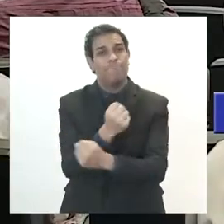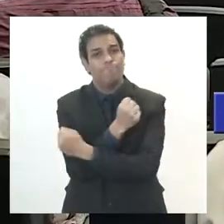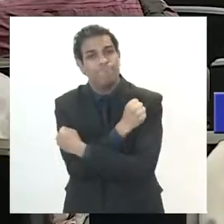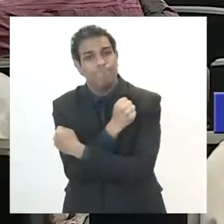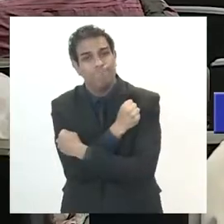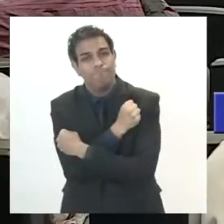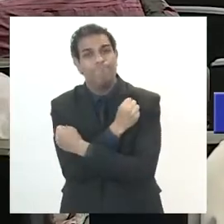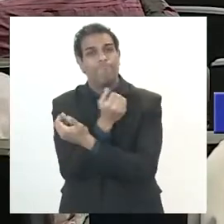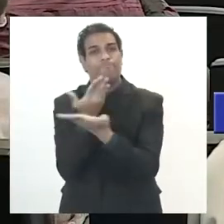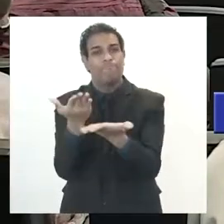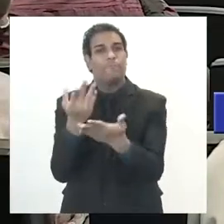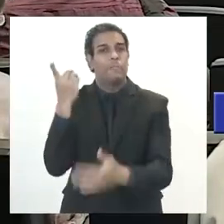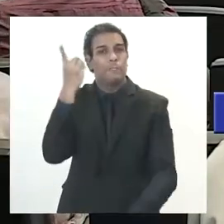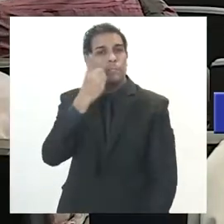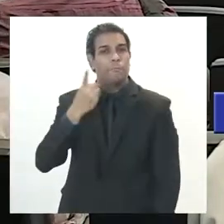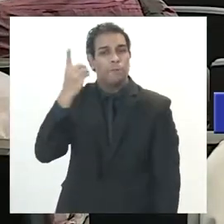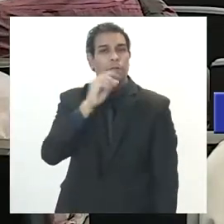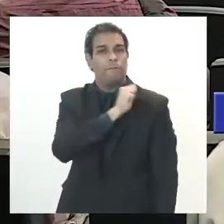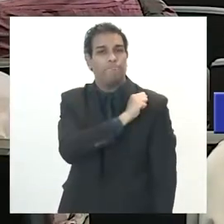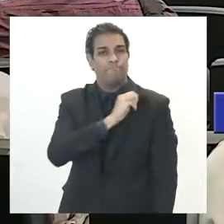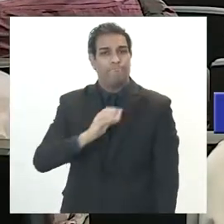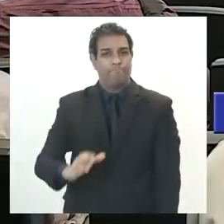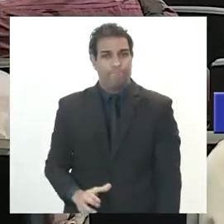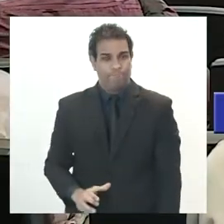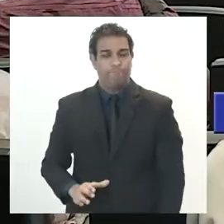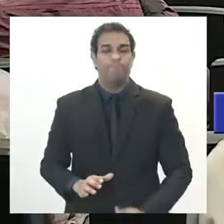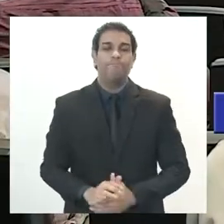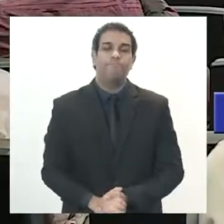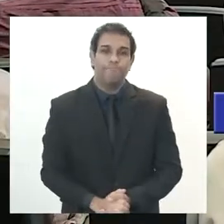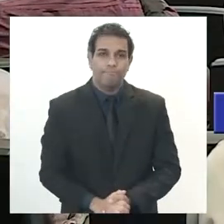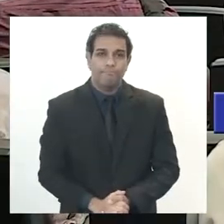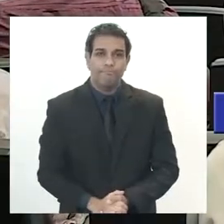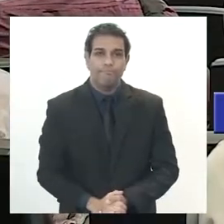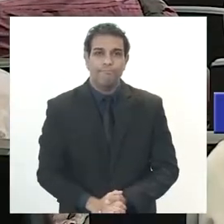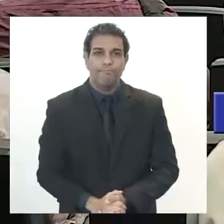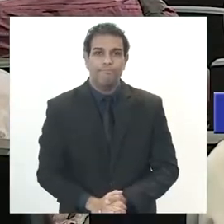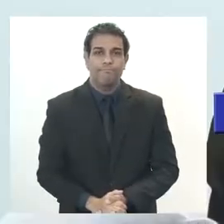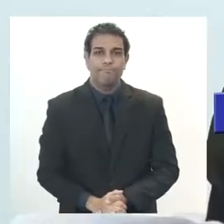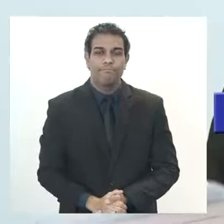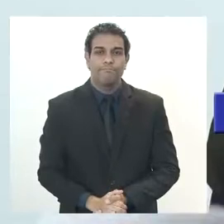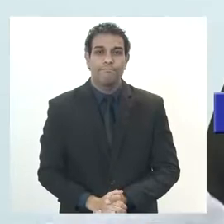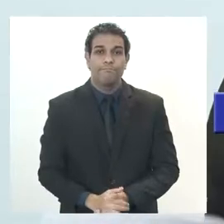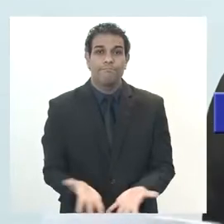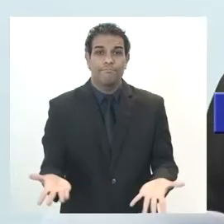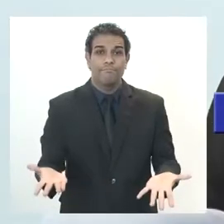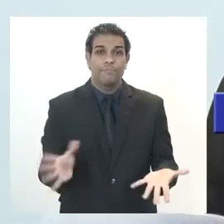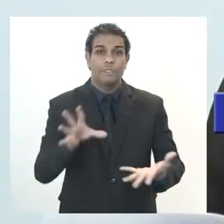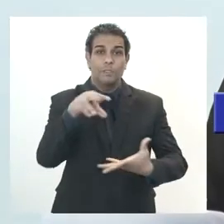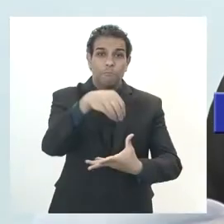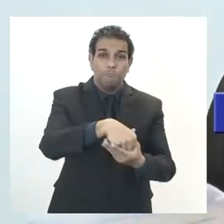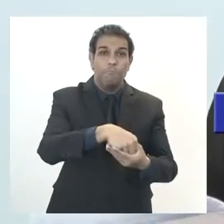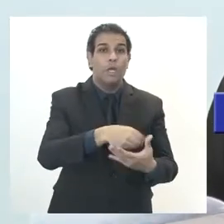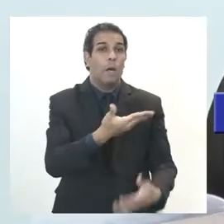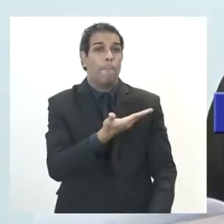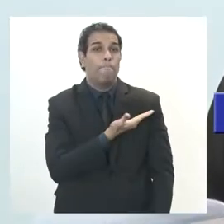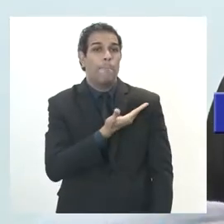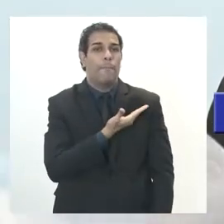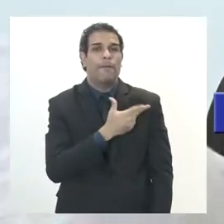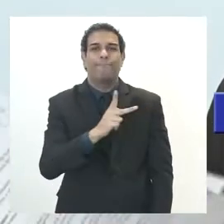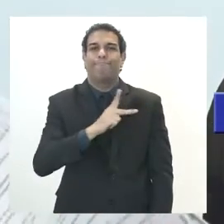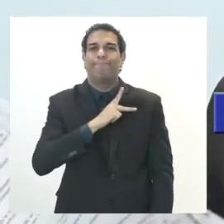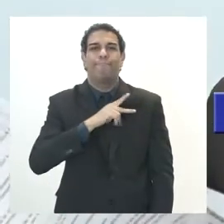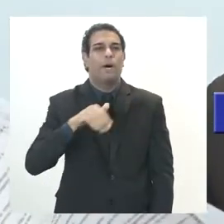nosso André Ceciliano eu faço questão de publicamente registrar que tá no rol dos meus amigos pessoais